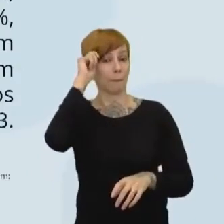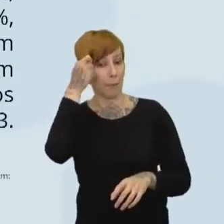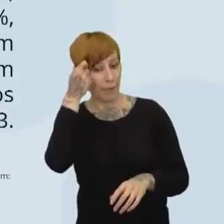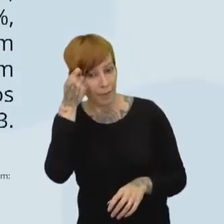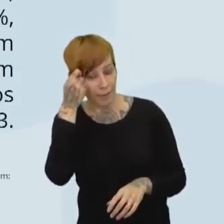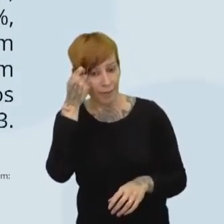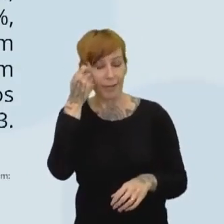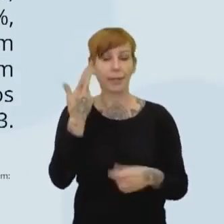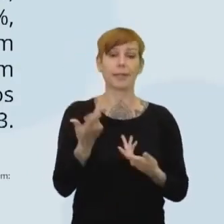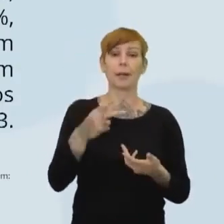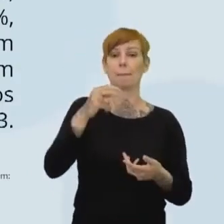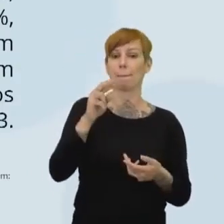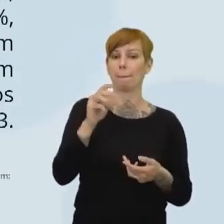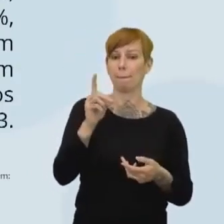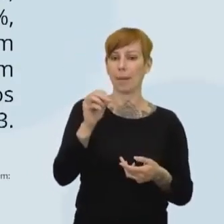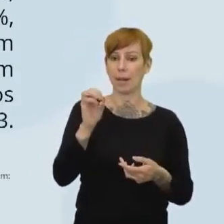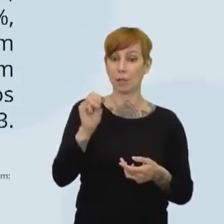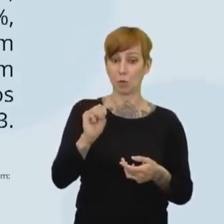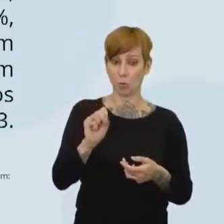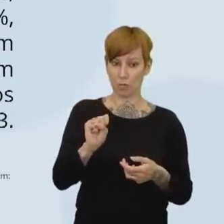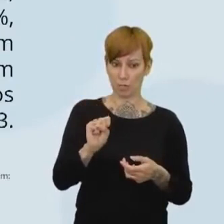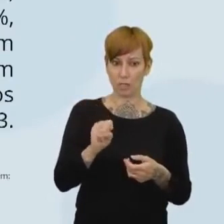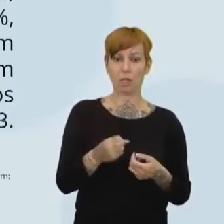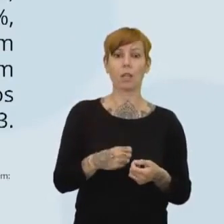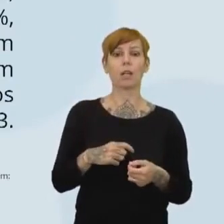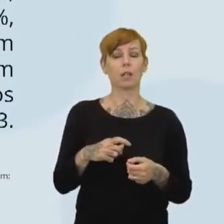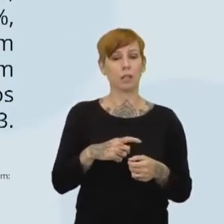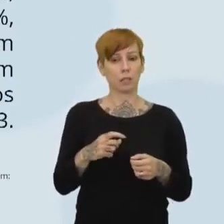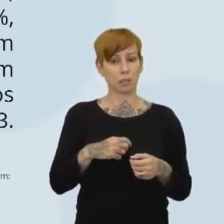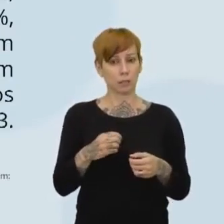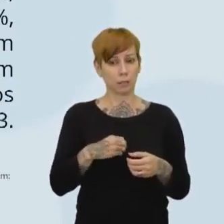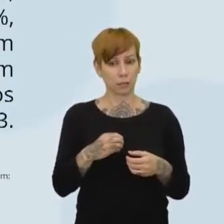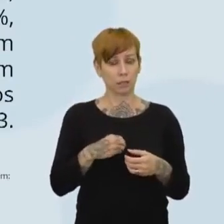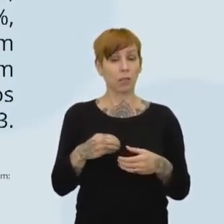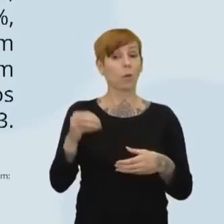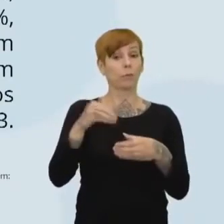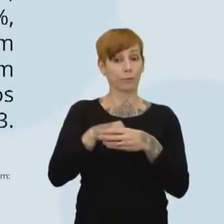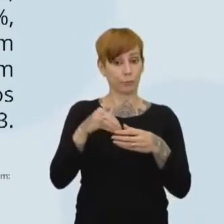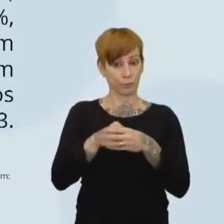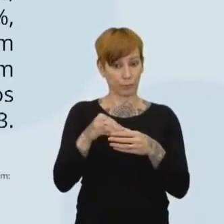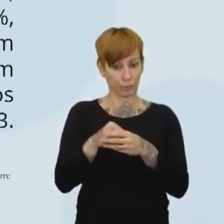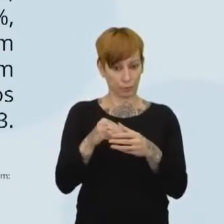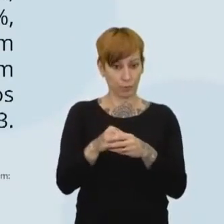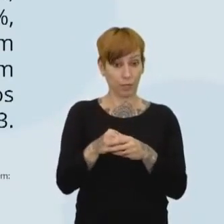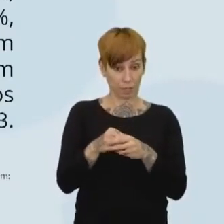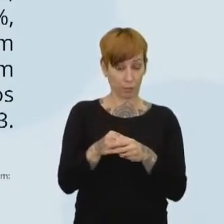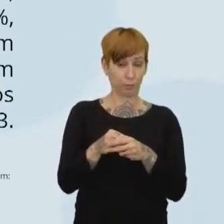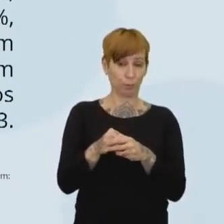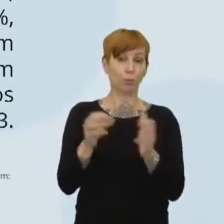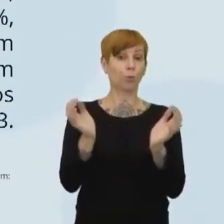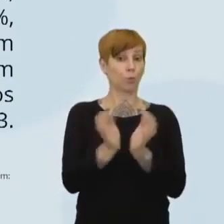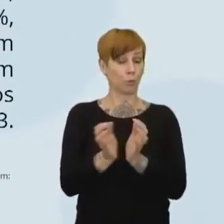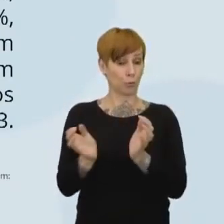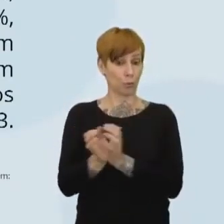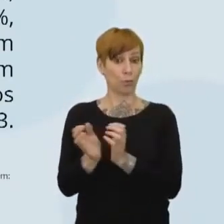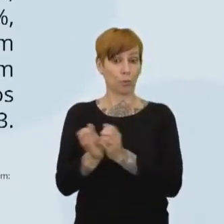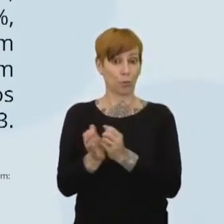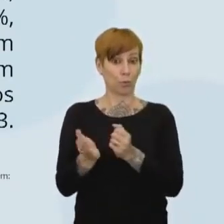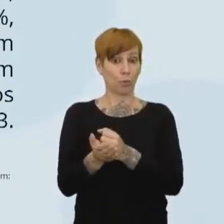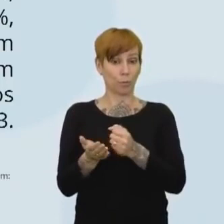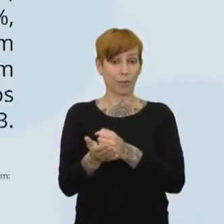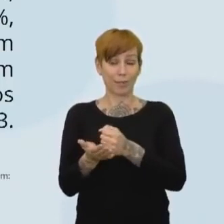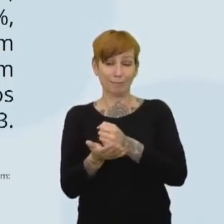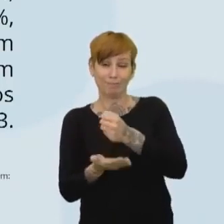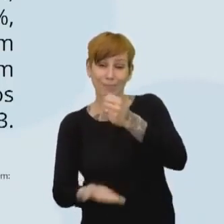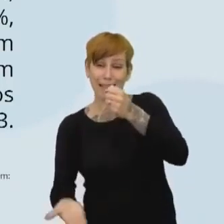estão sobre-representados entre os alunos que concluem o ensino fundamental com habilidades de leitura. Agora a gente está indo abaixo do básico, aquele